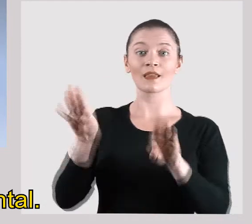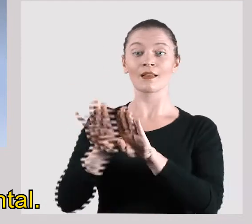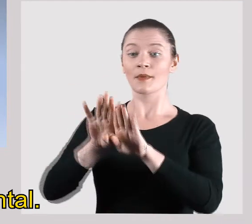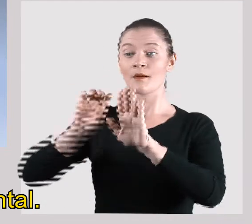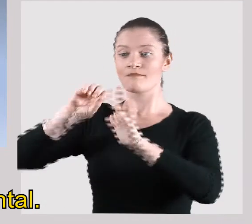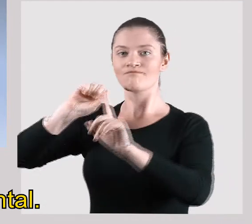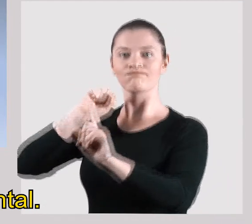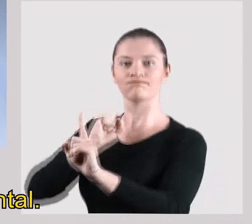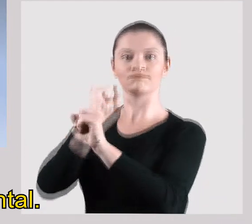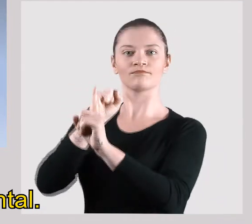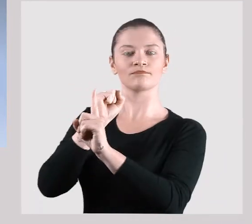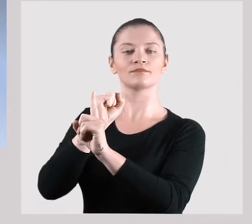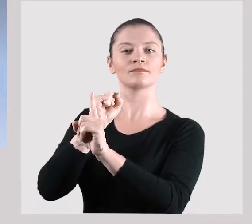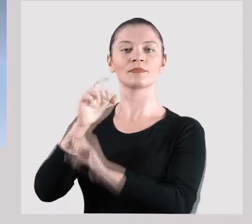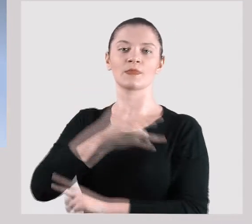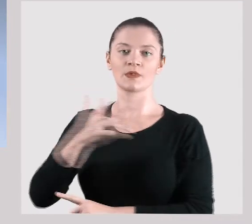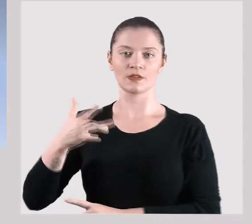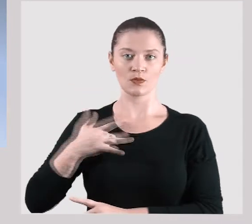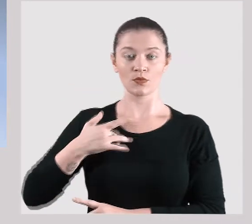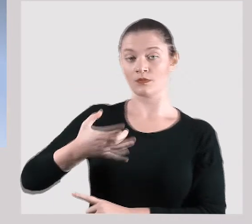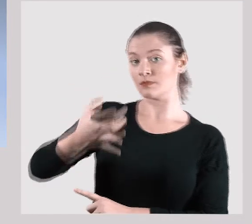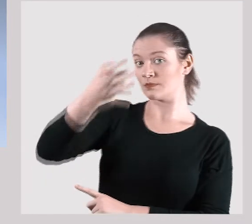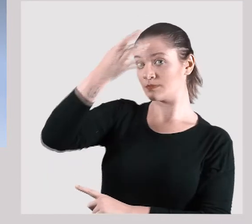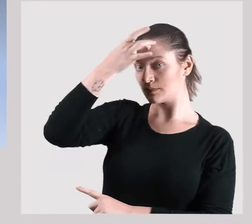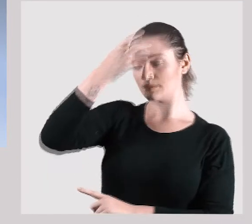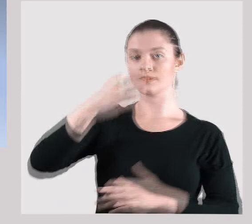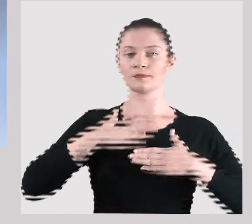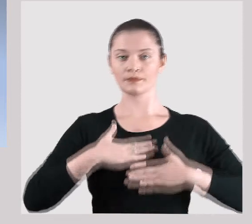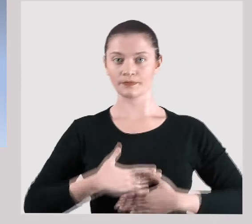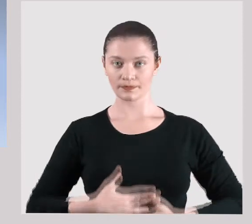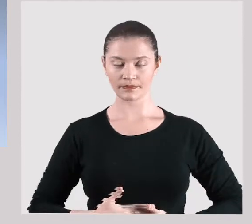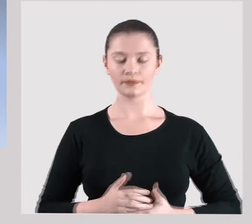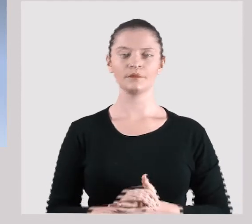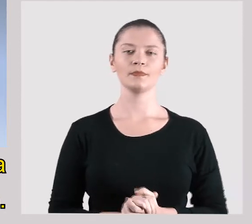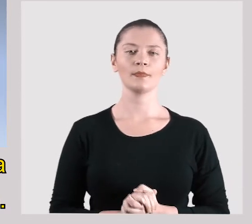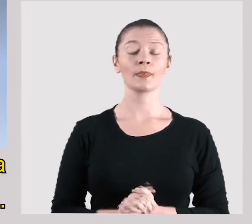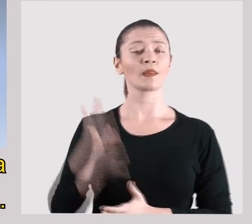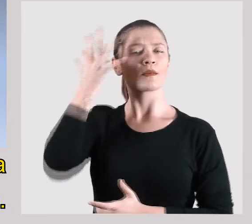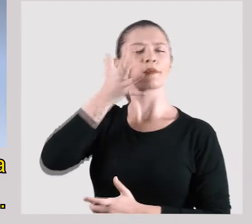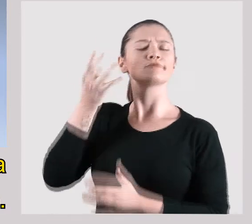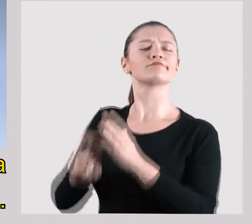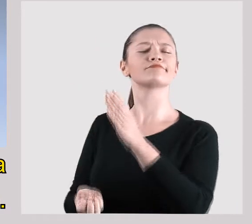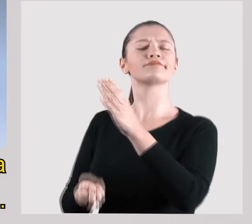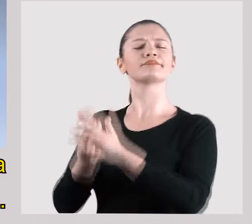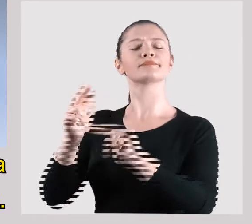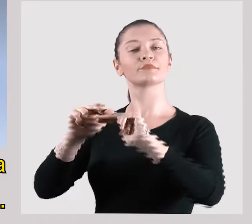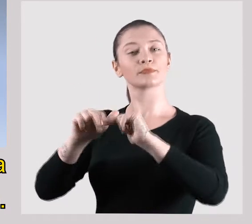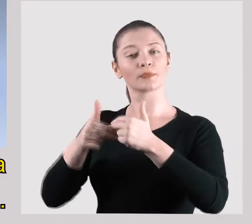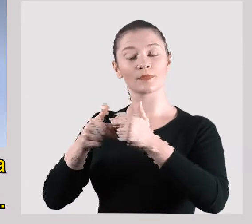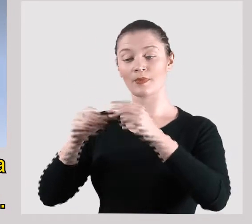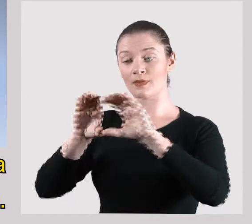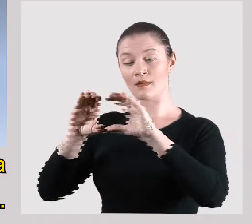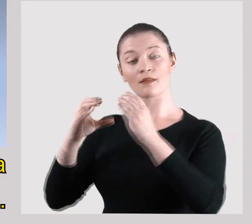saúde física e mental. Essa palestra ela surgiu o ano passado por demanda da comunidade de pais da